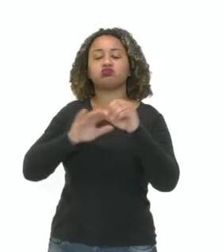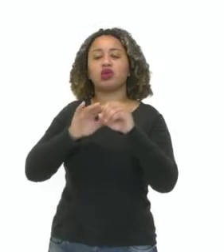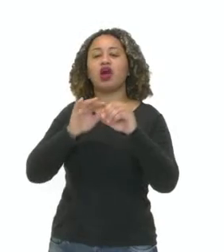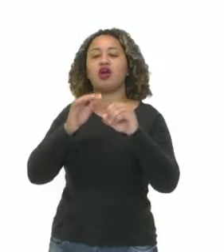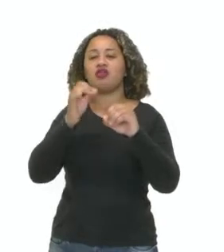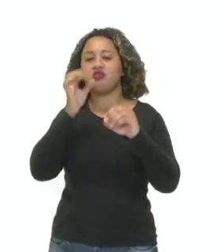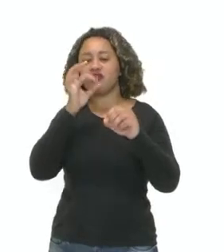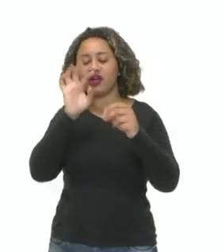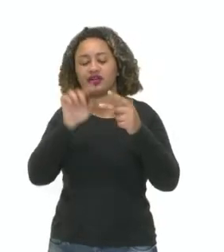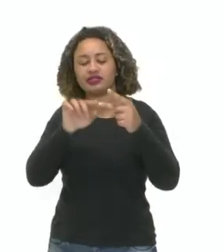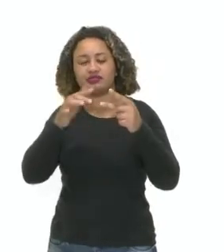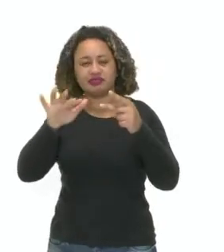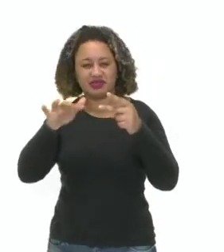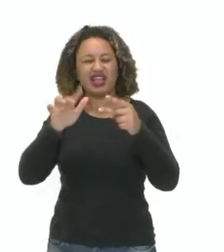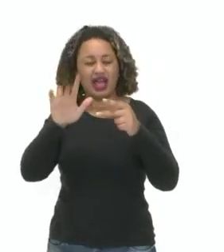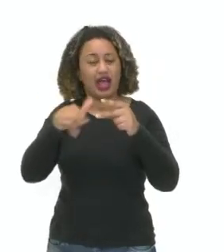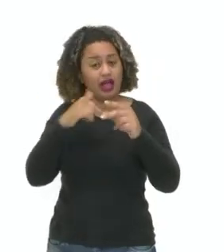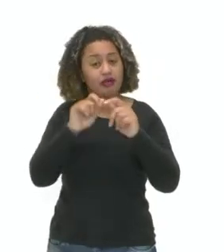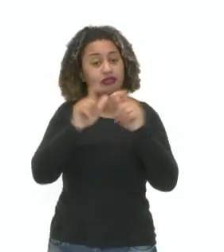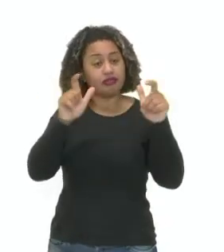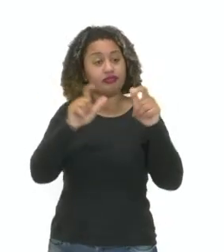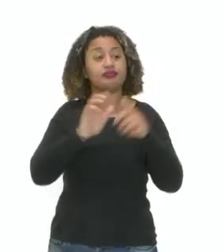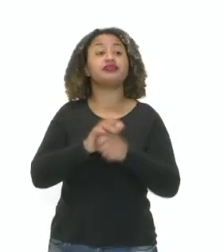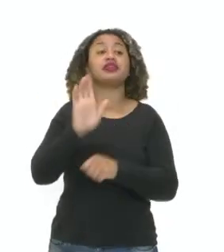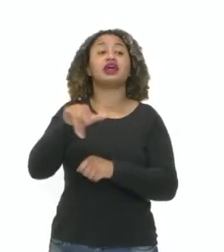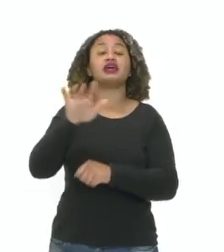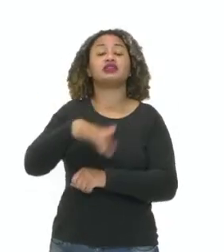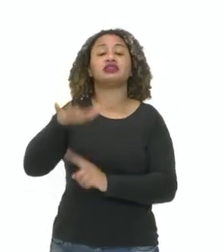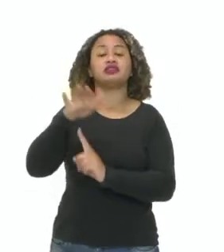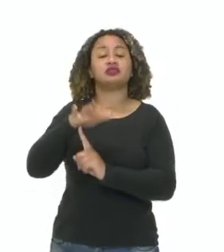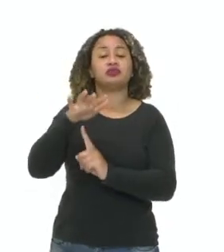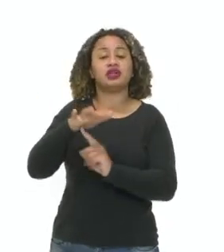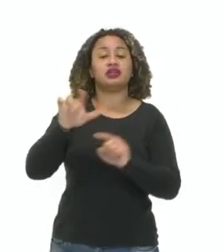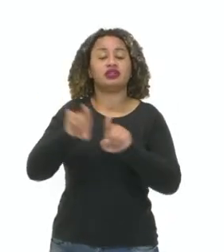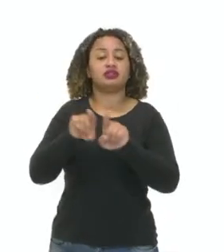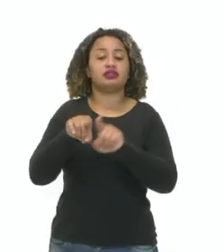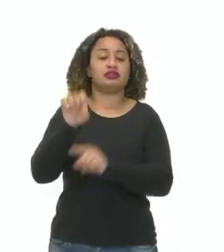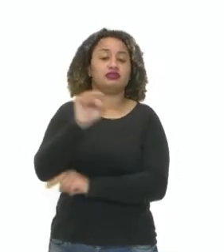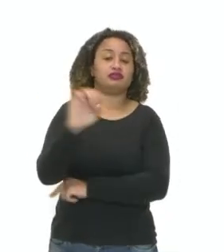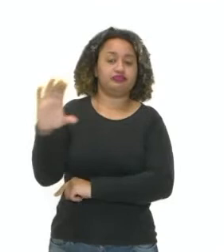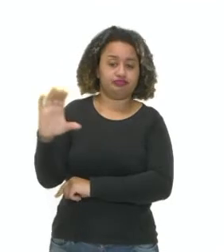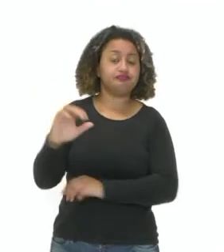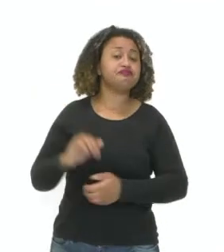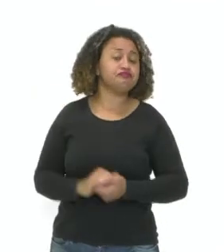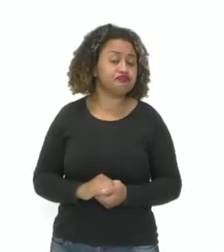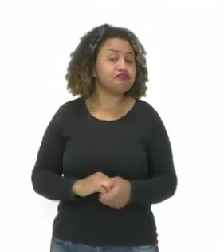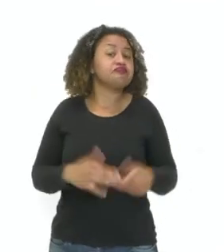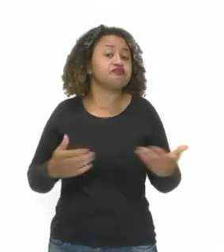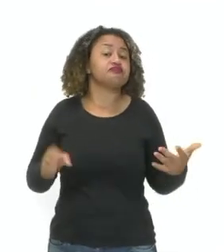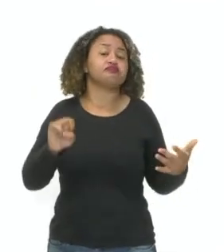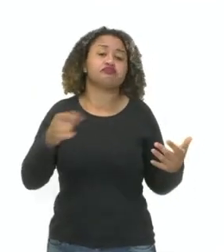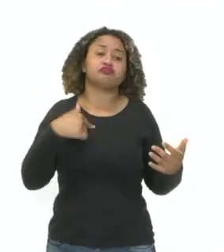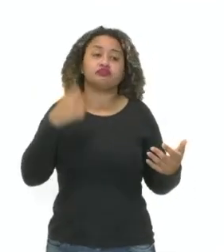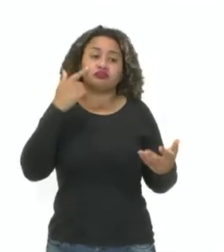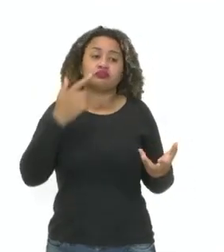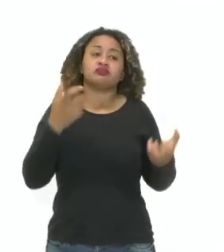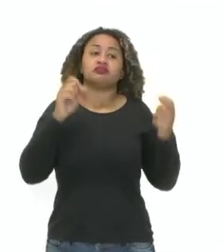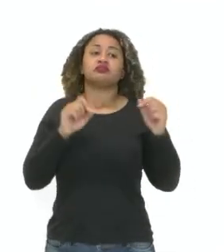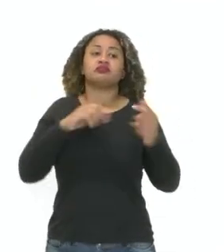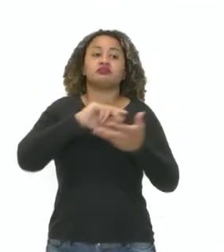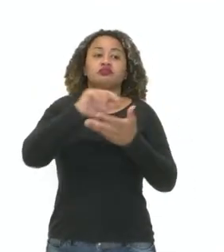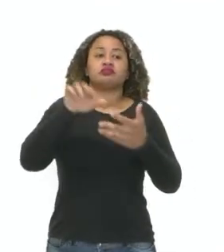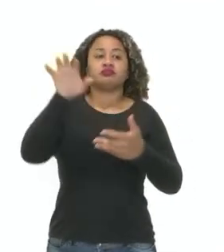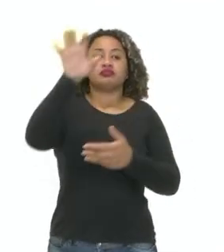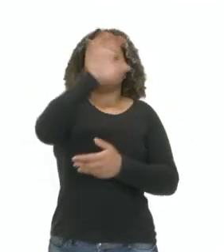meio, pinus, é maior. E é o caso do Paraná e Santa Catarina, tá vendo? Se você for ver, olha lá, ó, vários